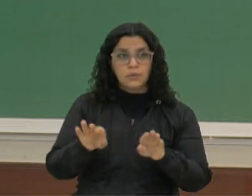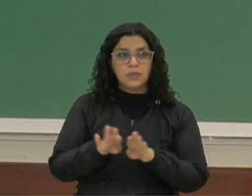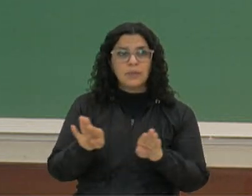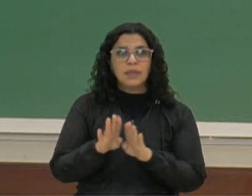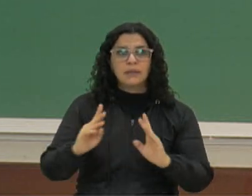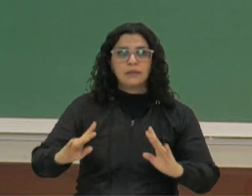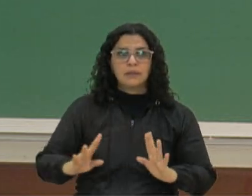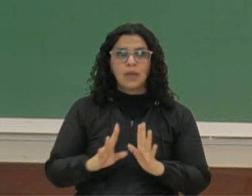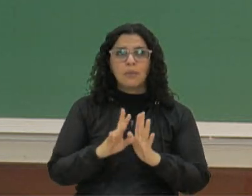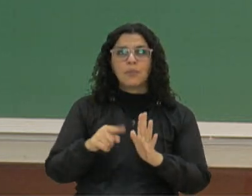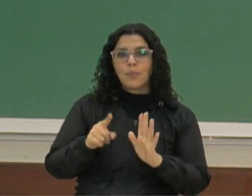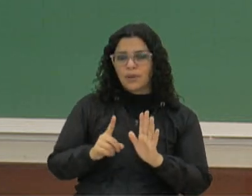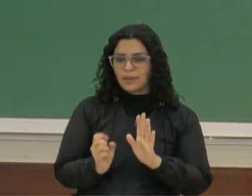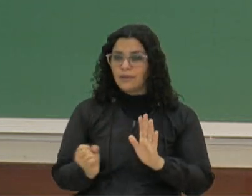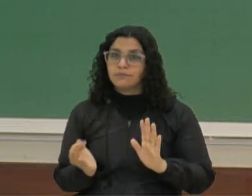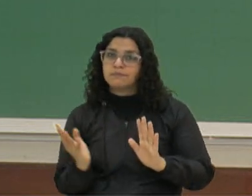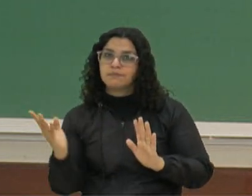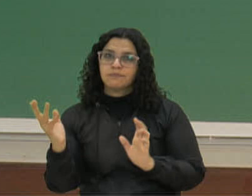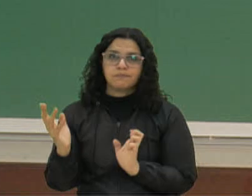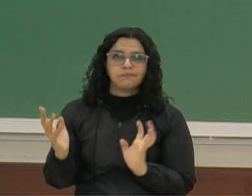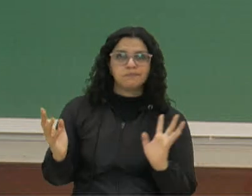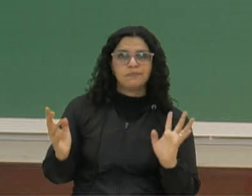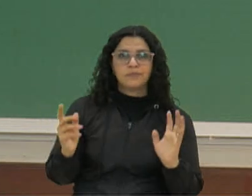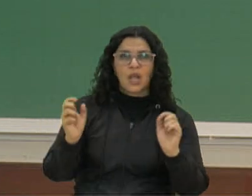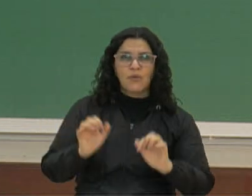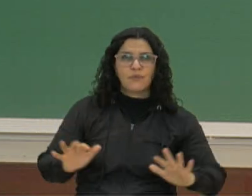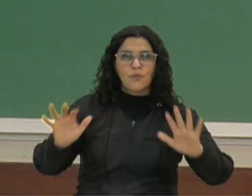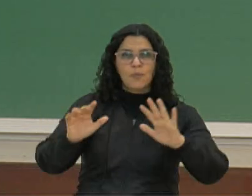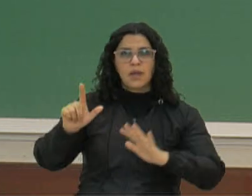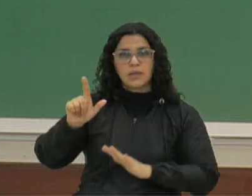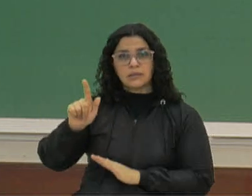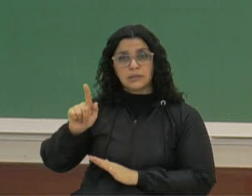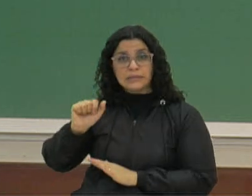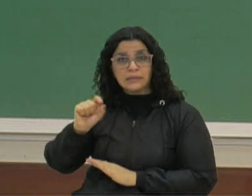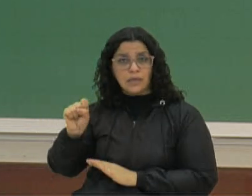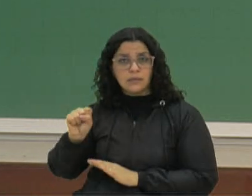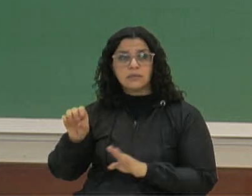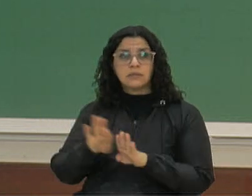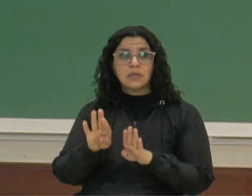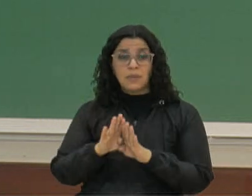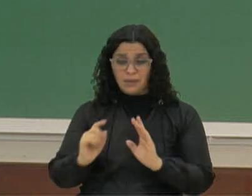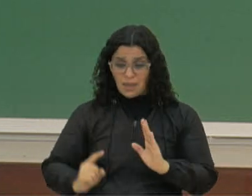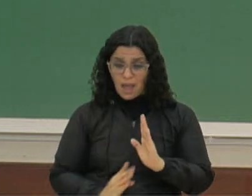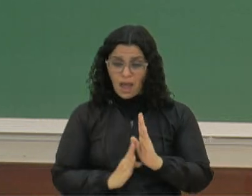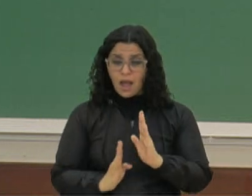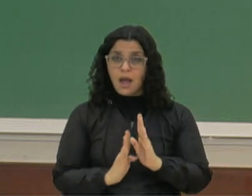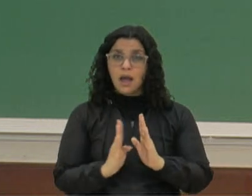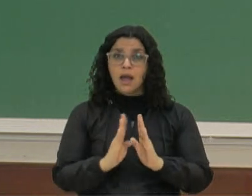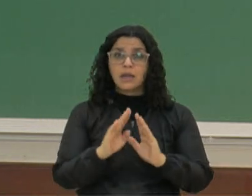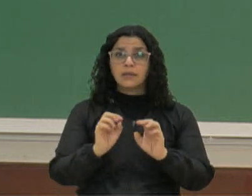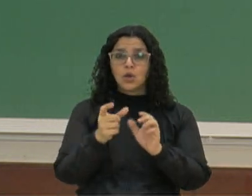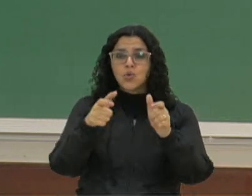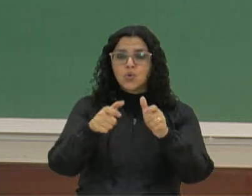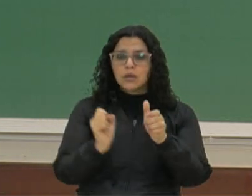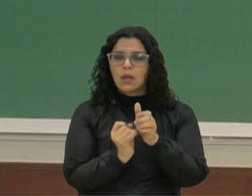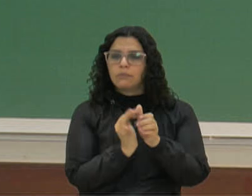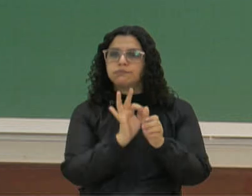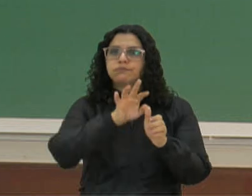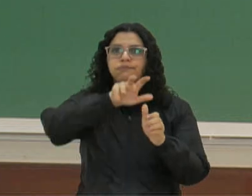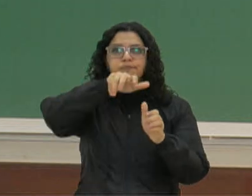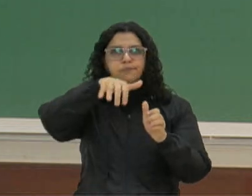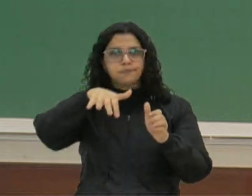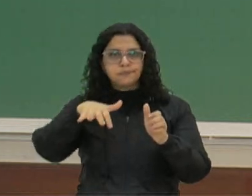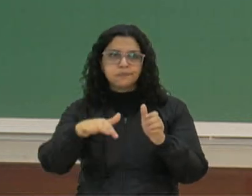chaminé secundária, onde vão extravasar gases aqui. A chaminé principal, com o magma, a cratera, que é a abertura para a saída da